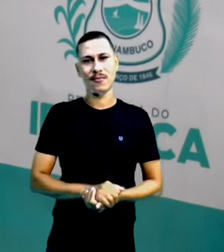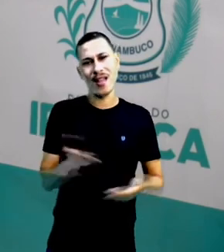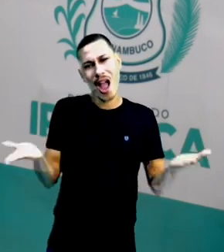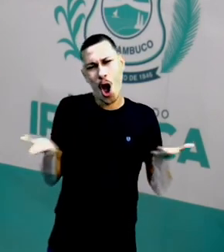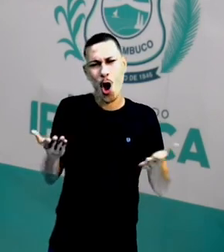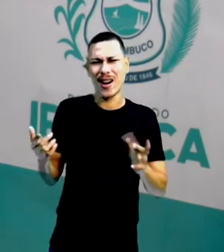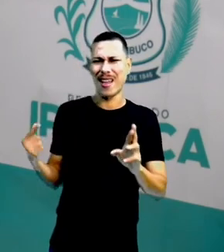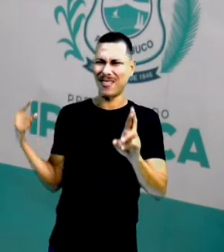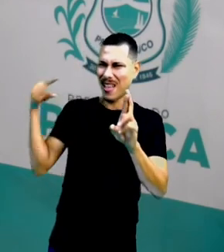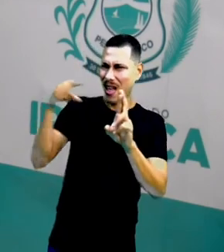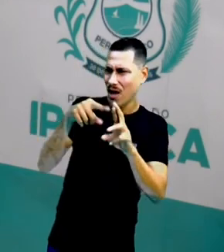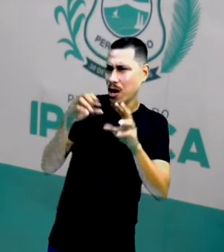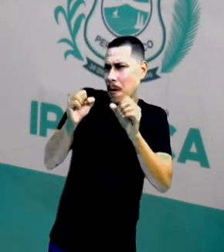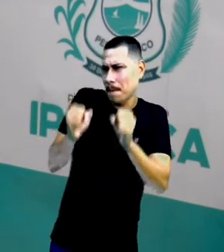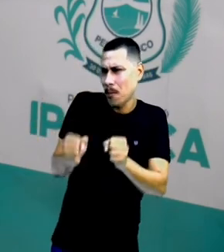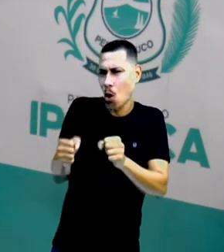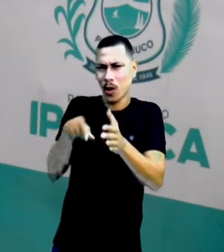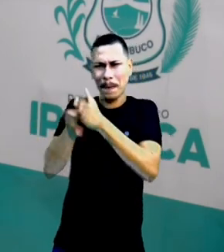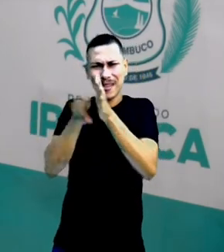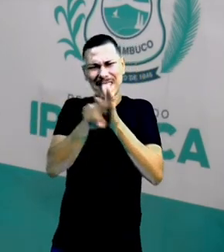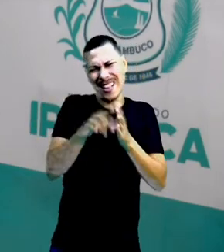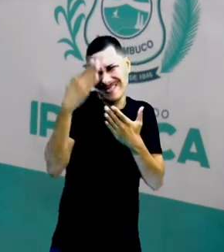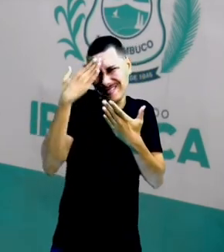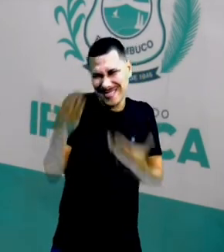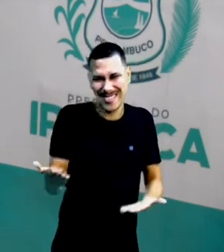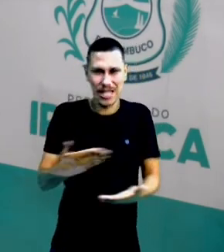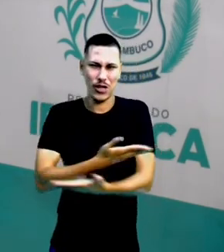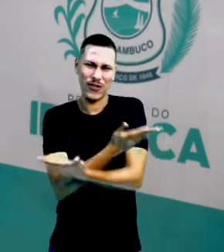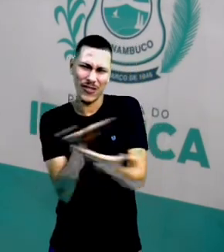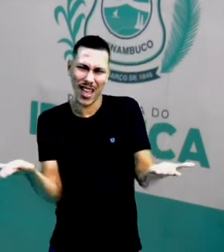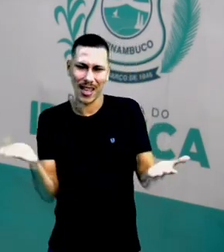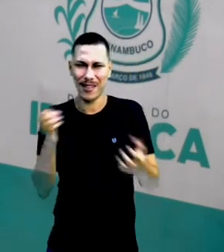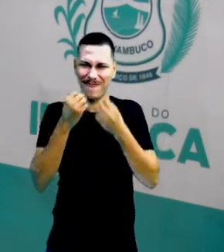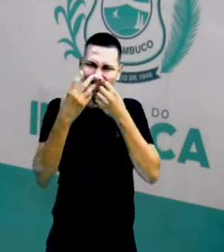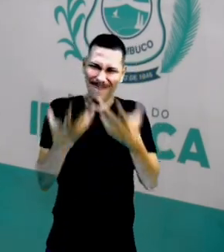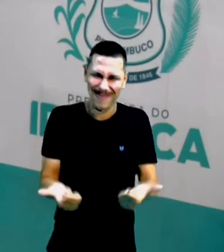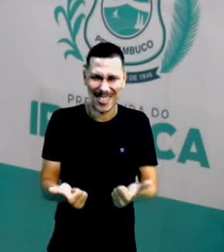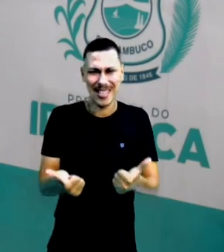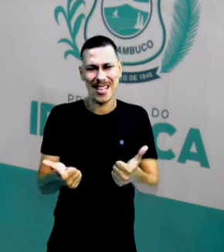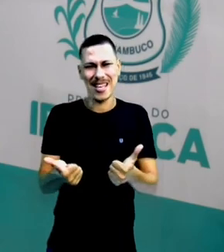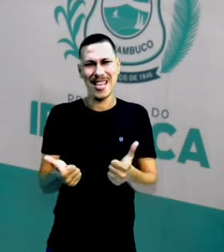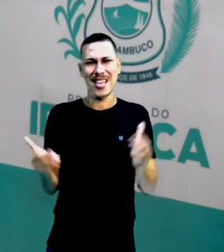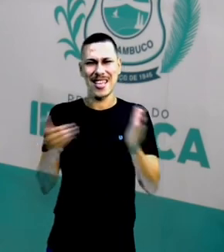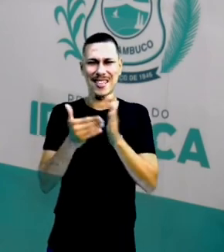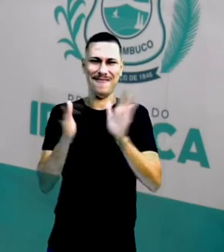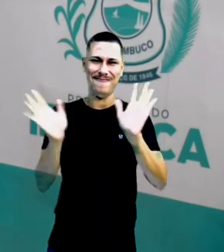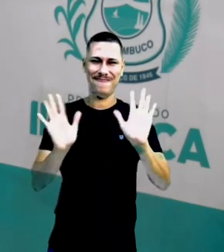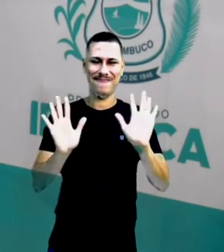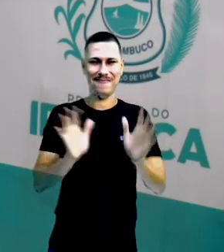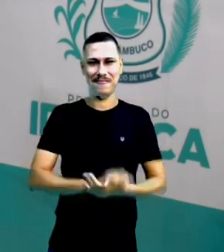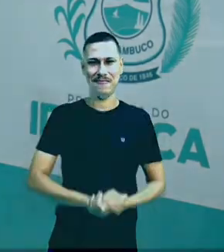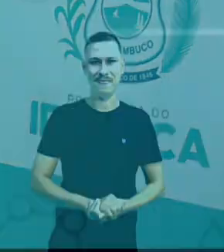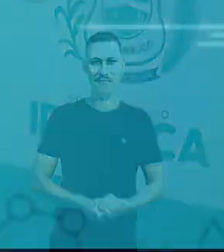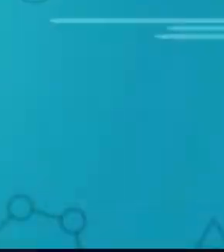nossas referências. O nosso muito, muitíssimo obrigada. Fiquem bem e até a próxima, gente!